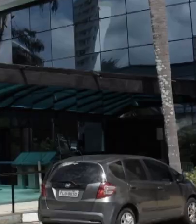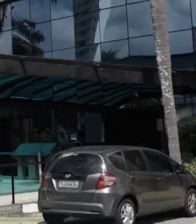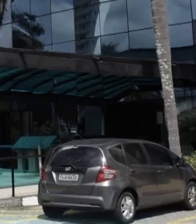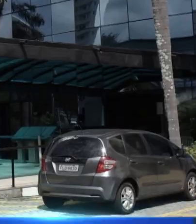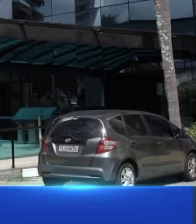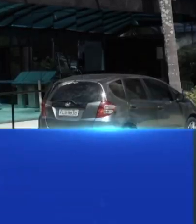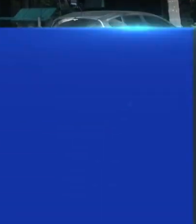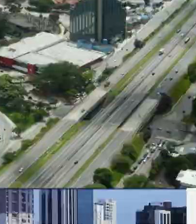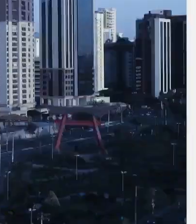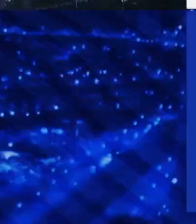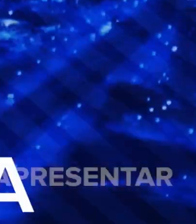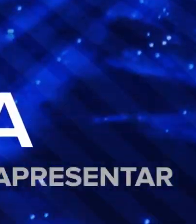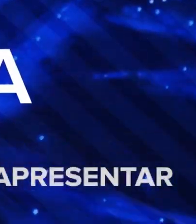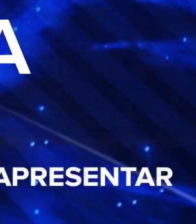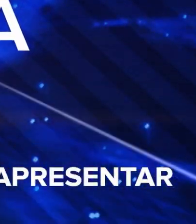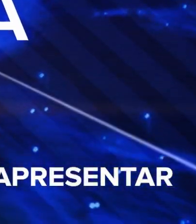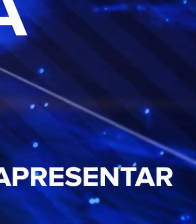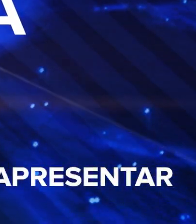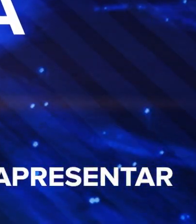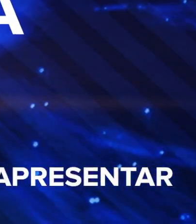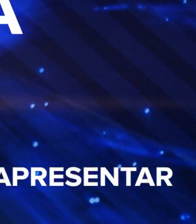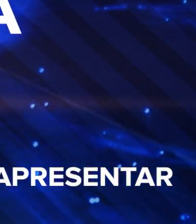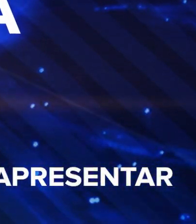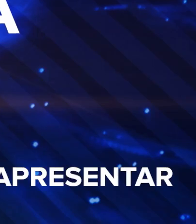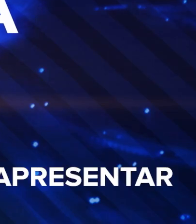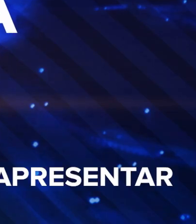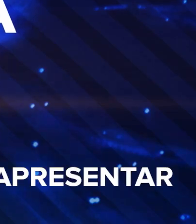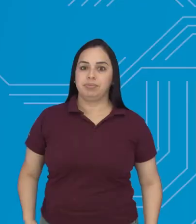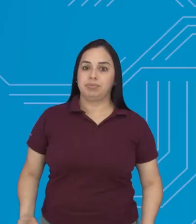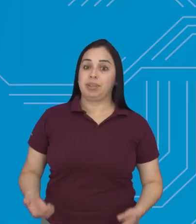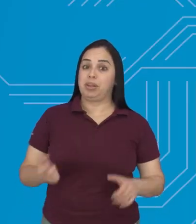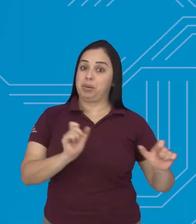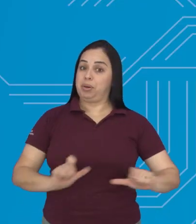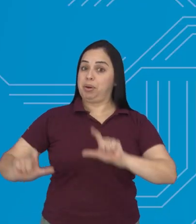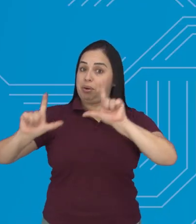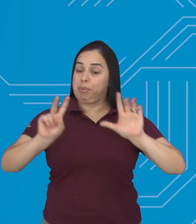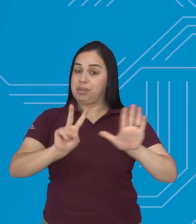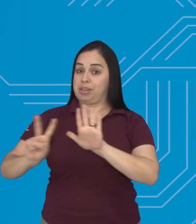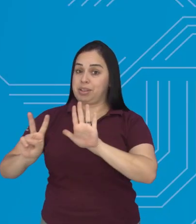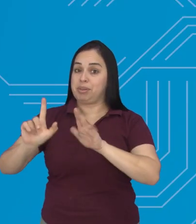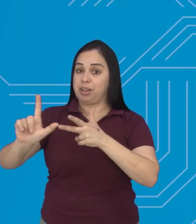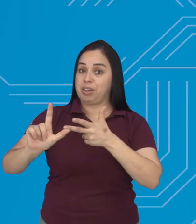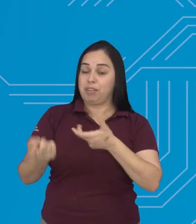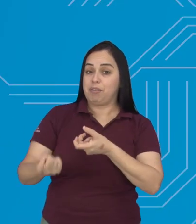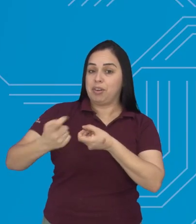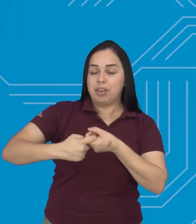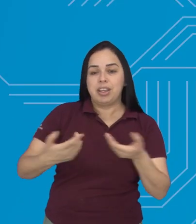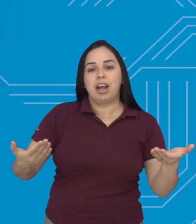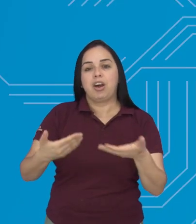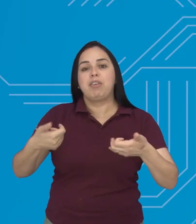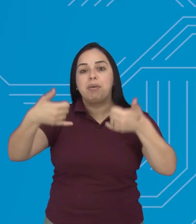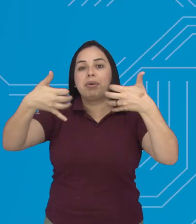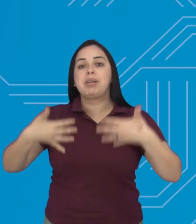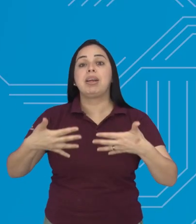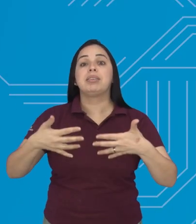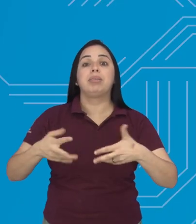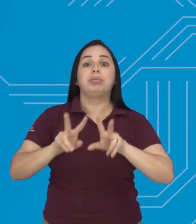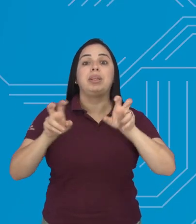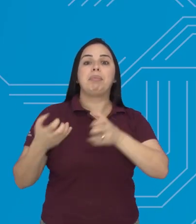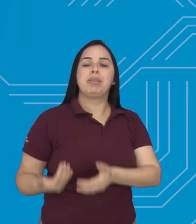trabalho feito durante os últimos 20 anos. O exemplo que você né? E os seus mestres, os seus